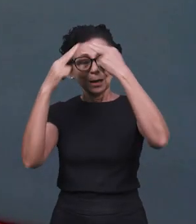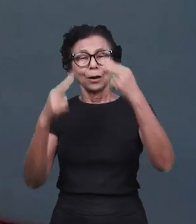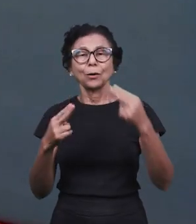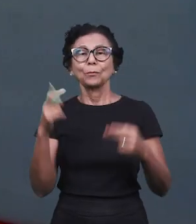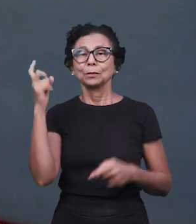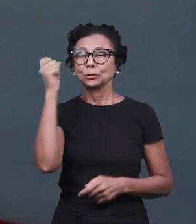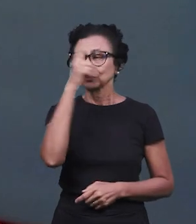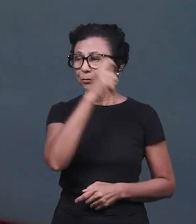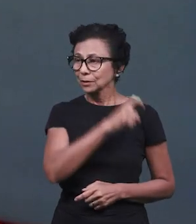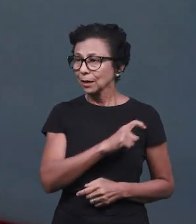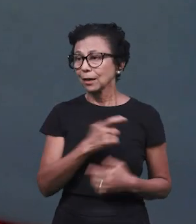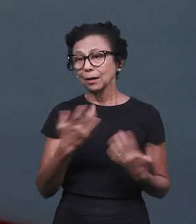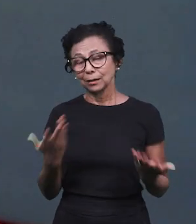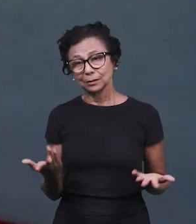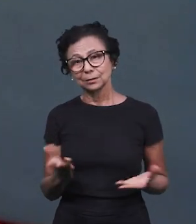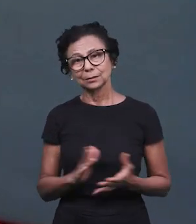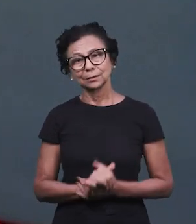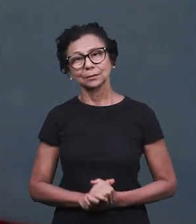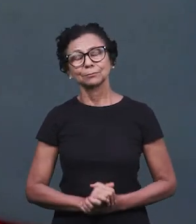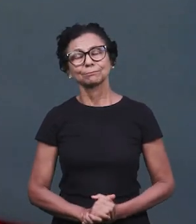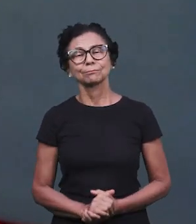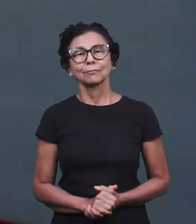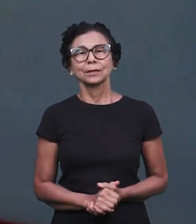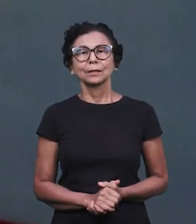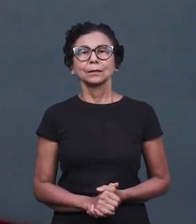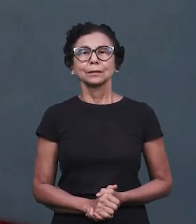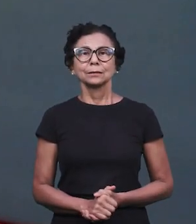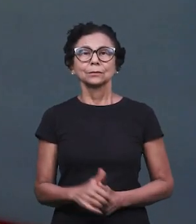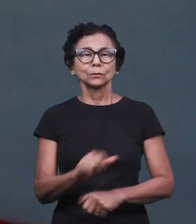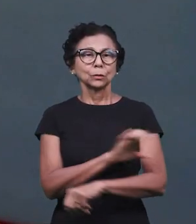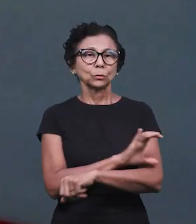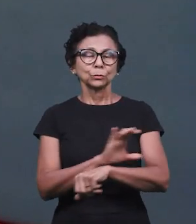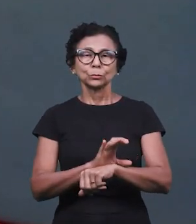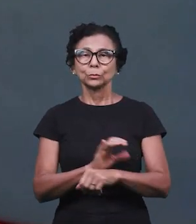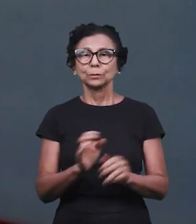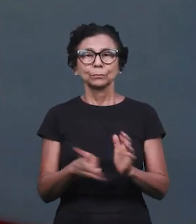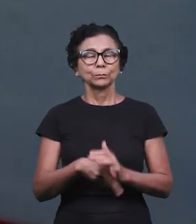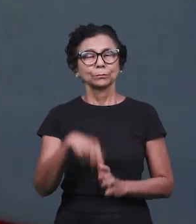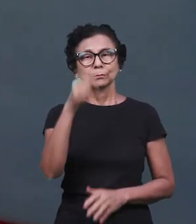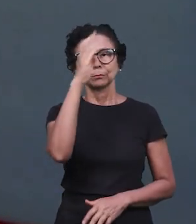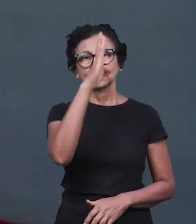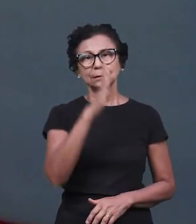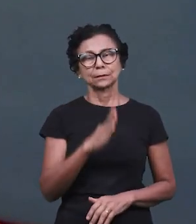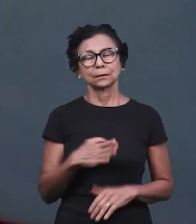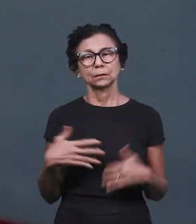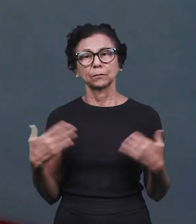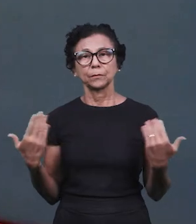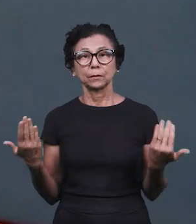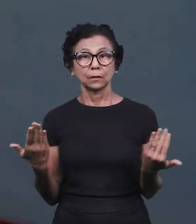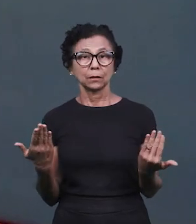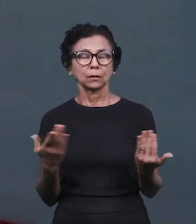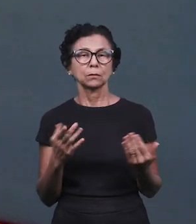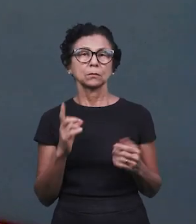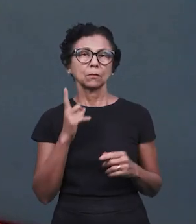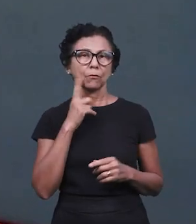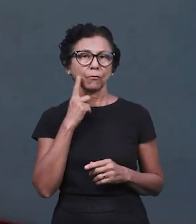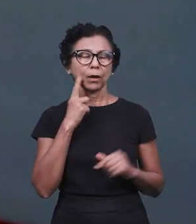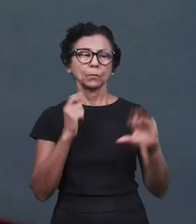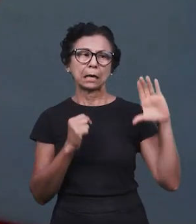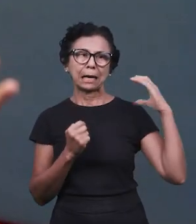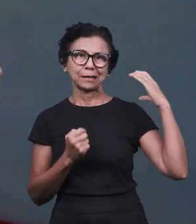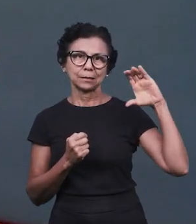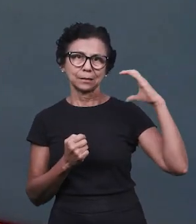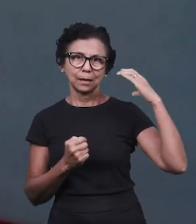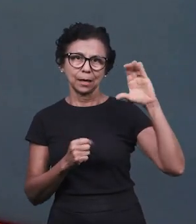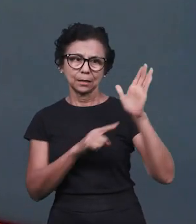sim, acredito que sim, e é por isso que é importante a gente falar, porque hoje a ciência tem mostrado alguns